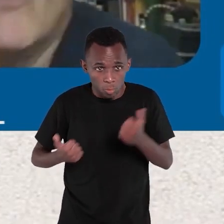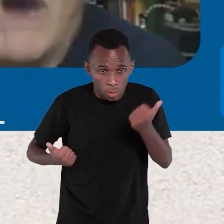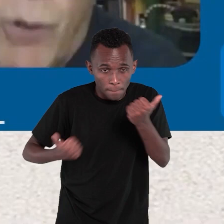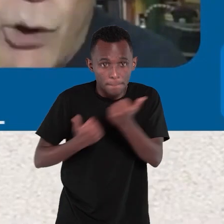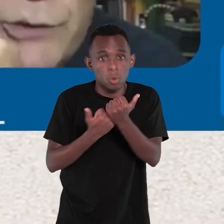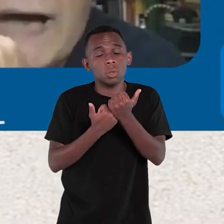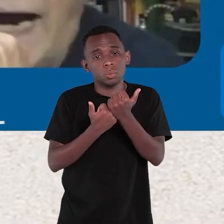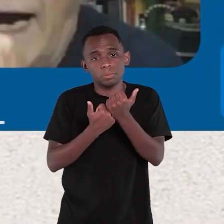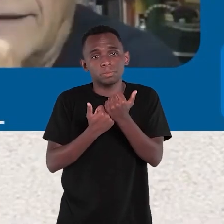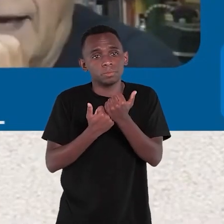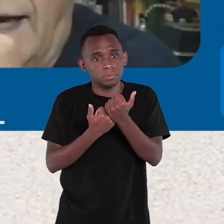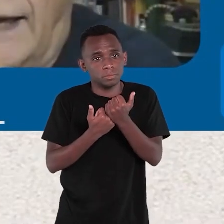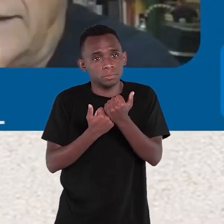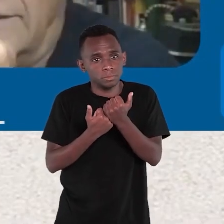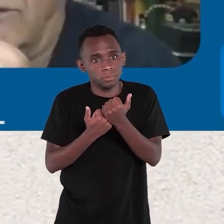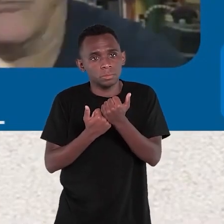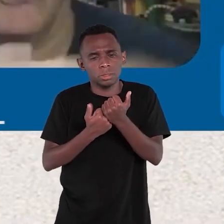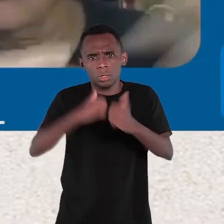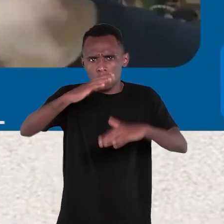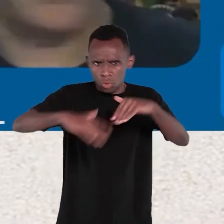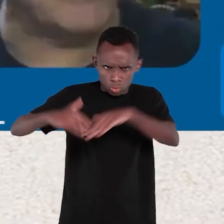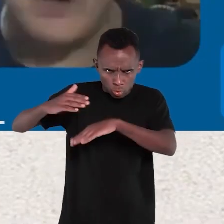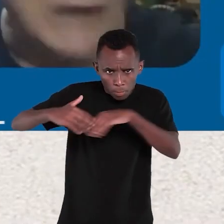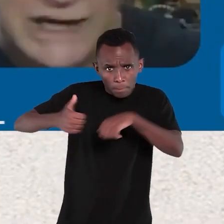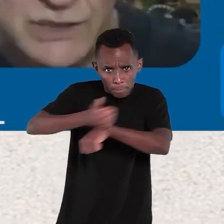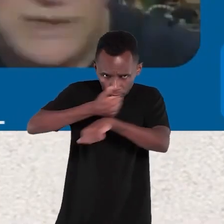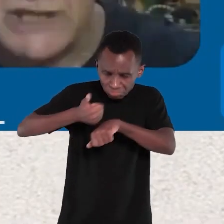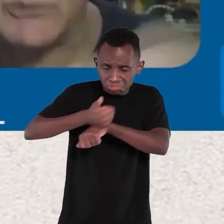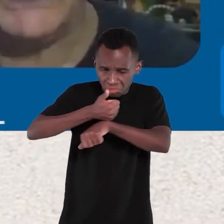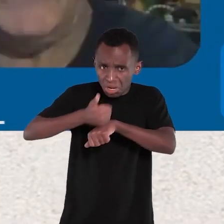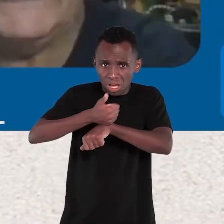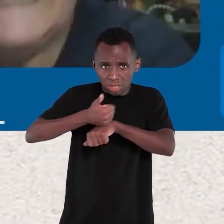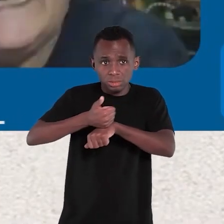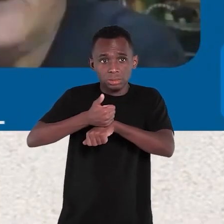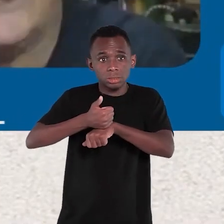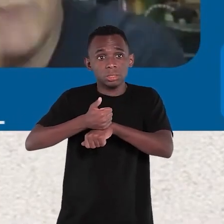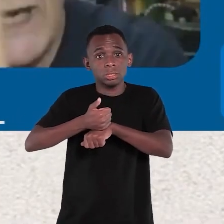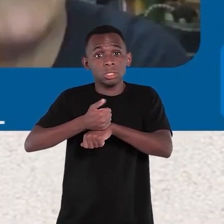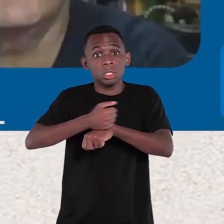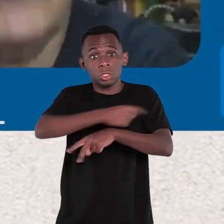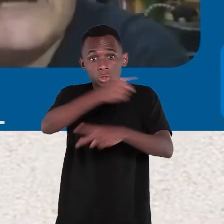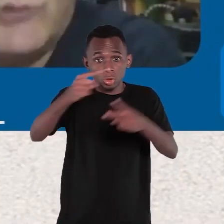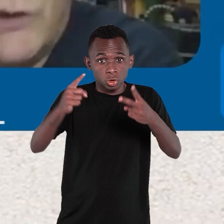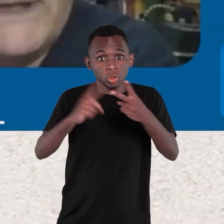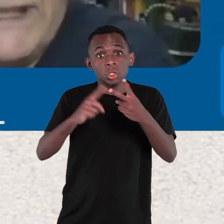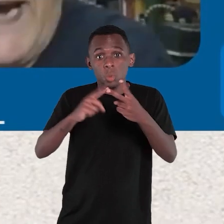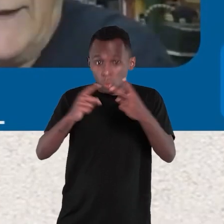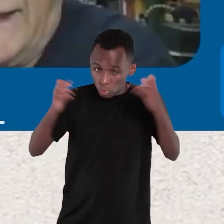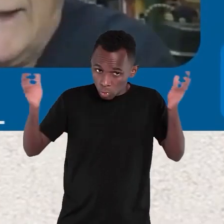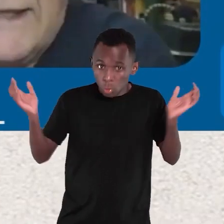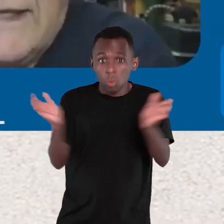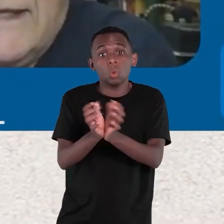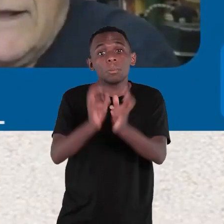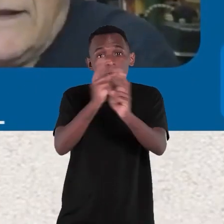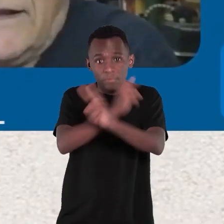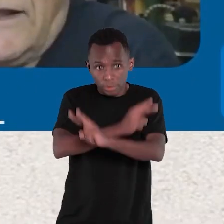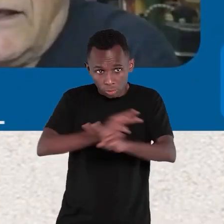E com o apoio com profissionais mesmo. Tal, né? Nós estamos na segunda turma de